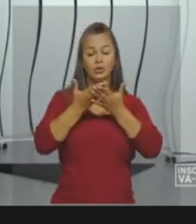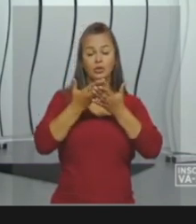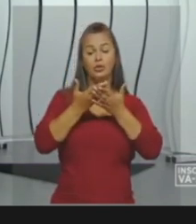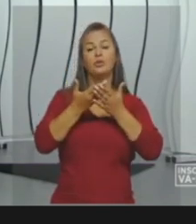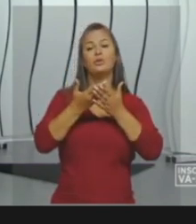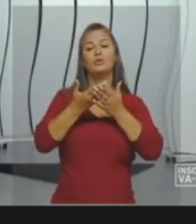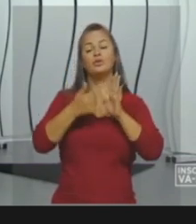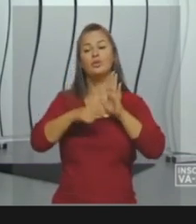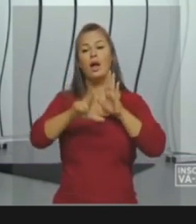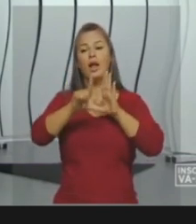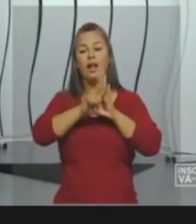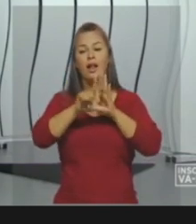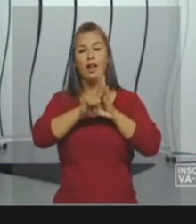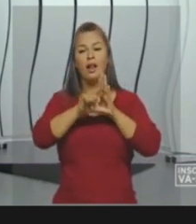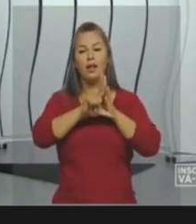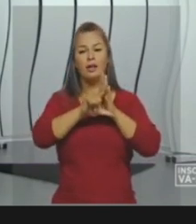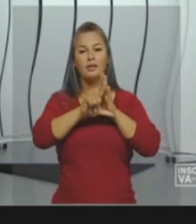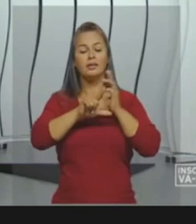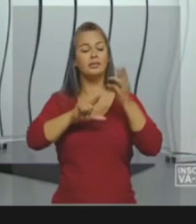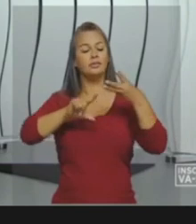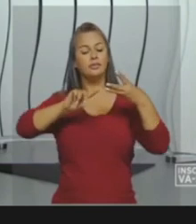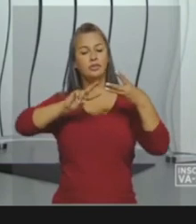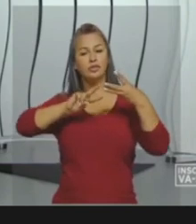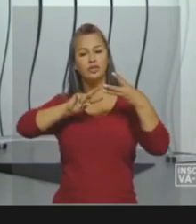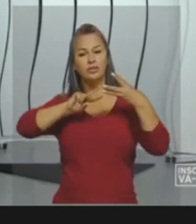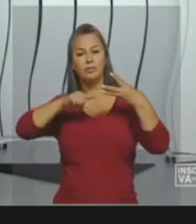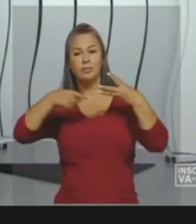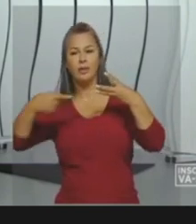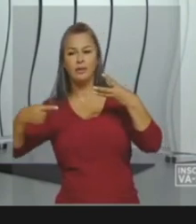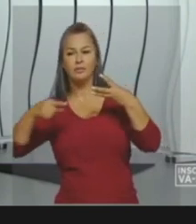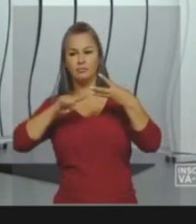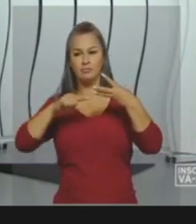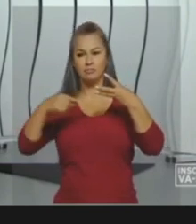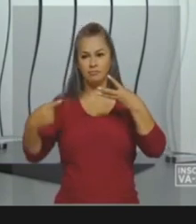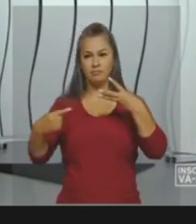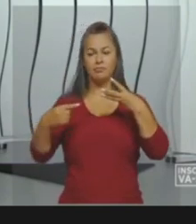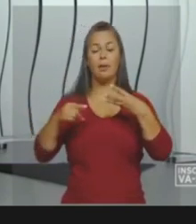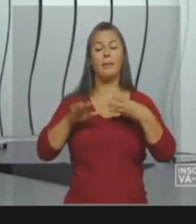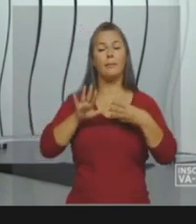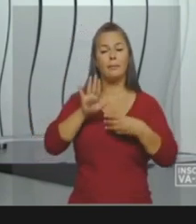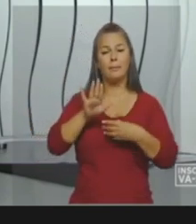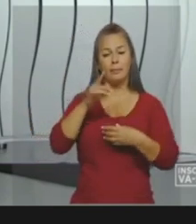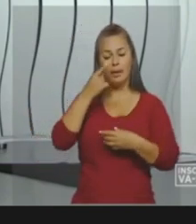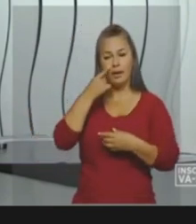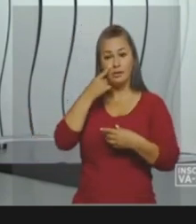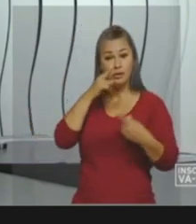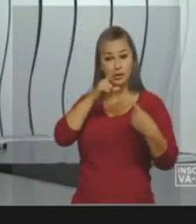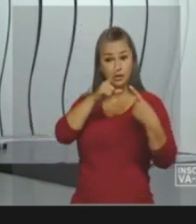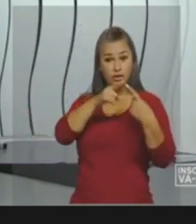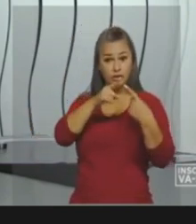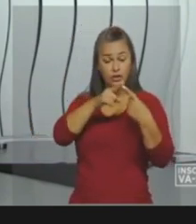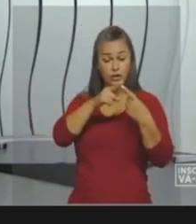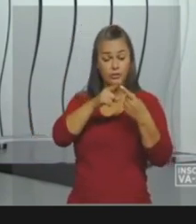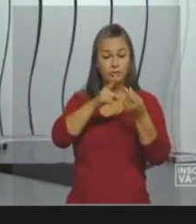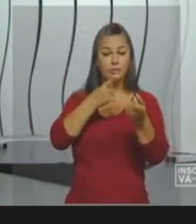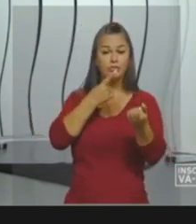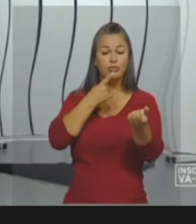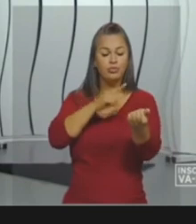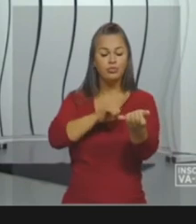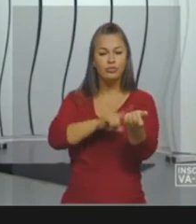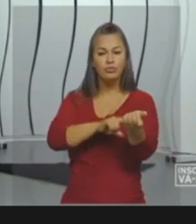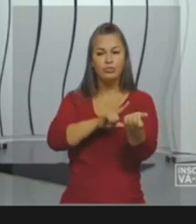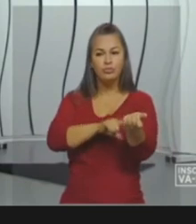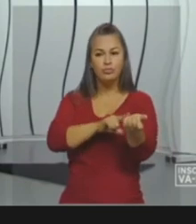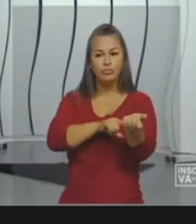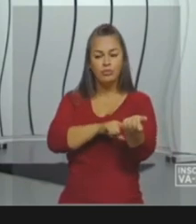nesses sistemas, nos grupos sanguíneos. Então, os grupos sanguíneos são um exemplo, uma ideia que